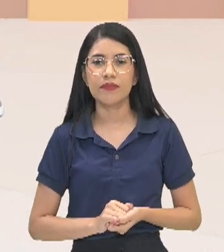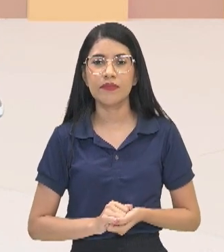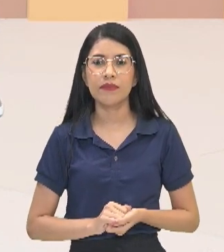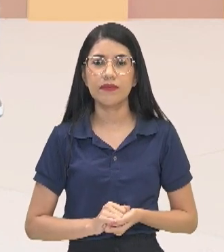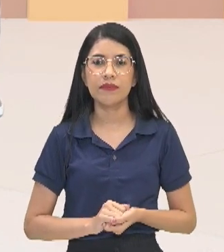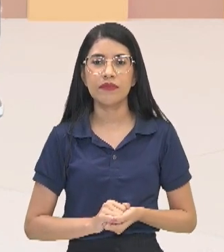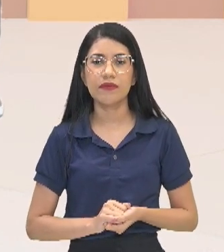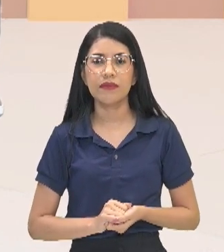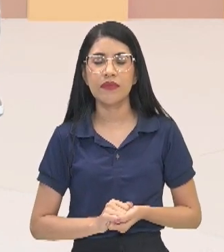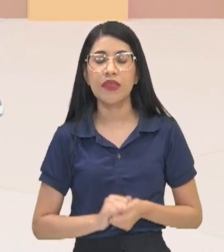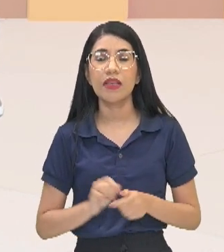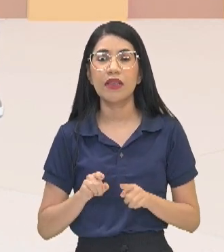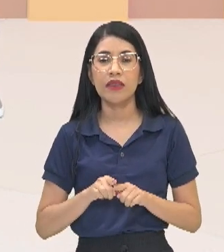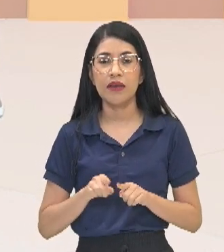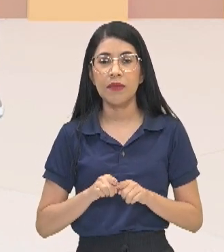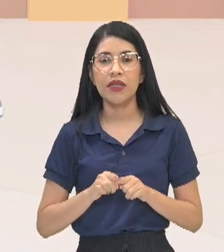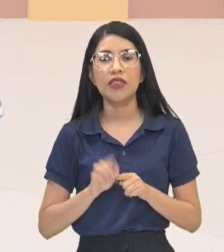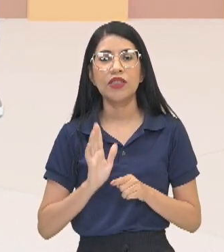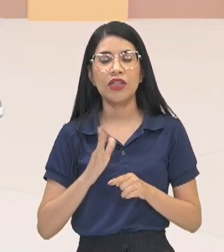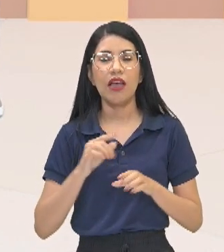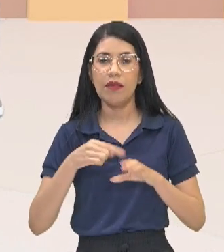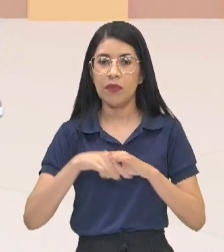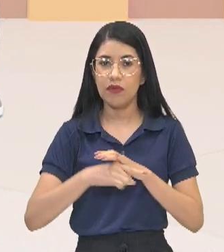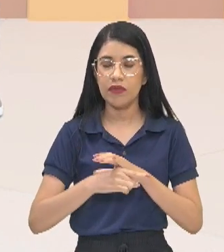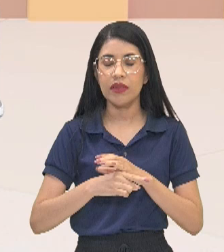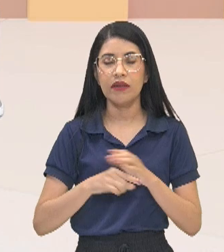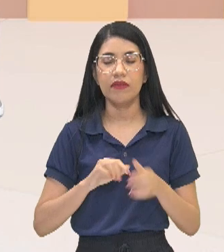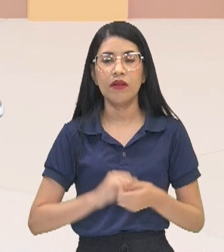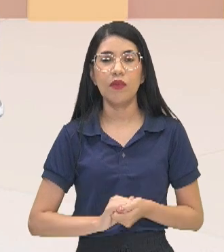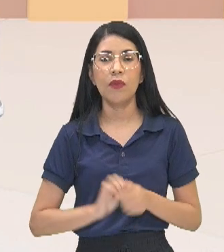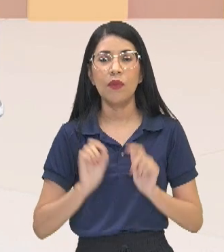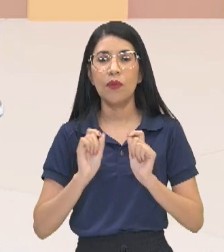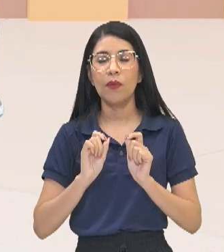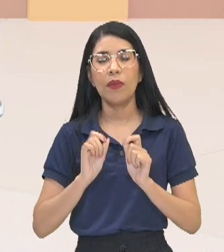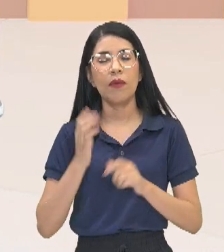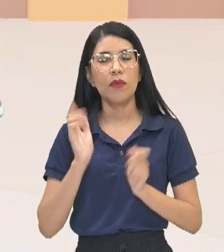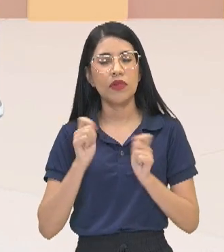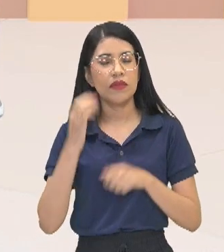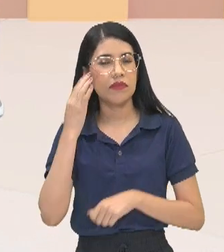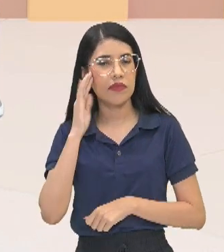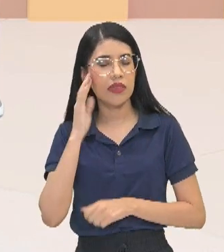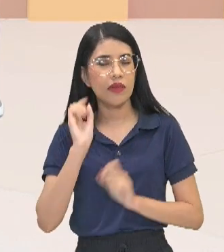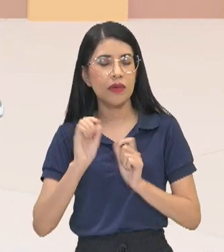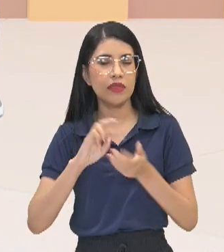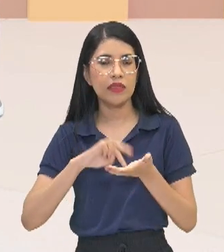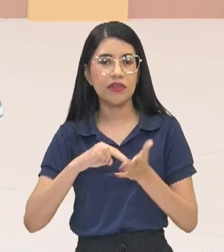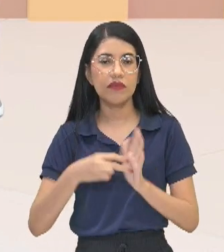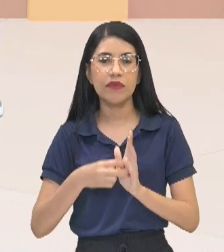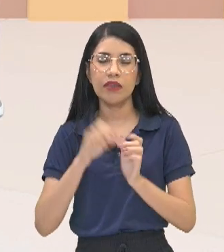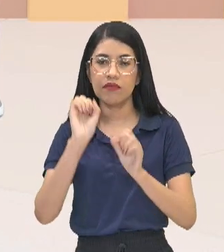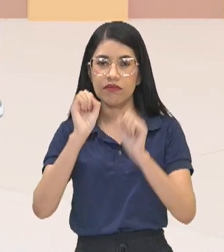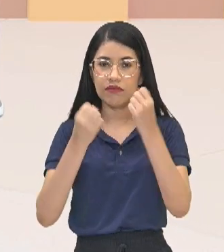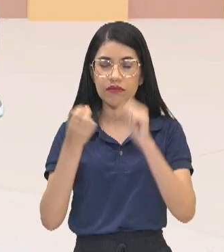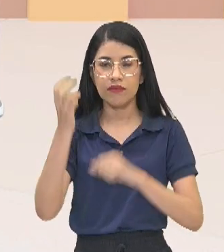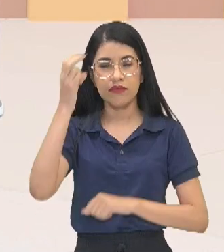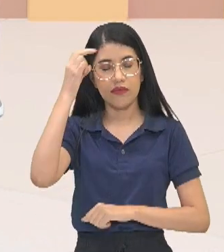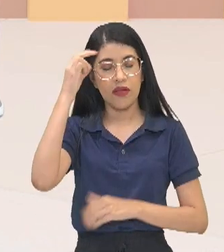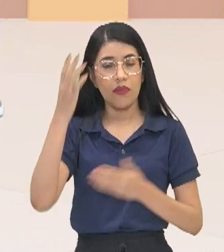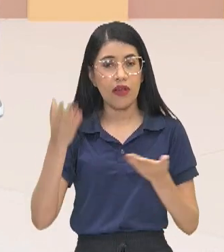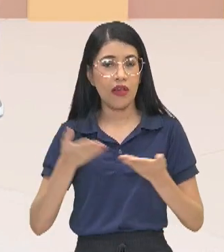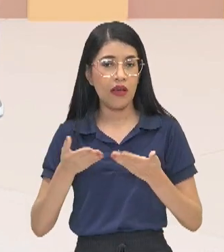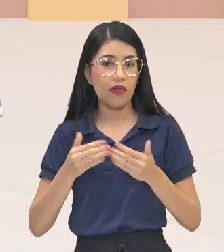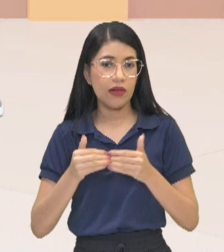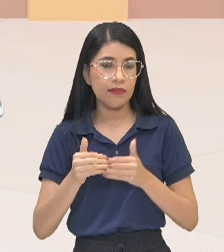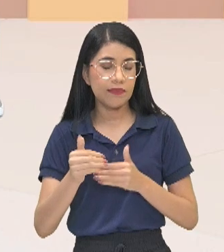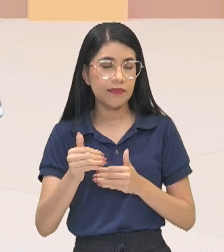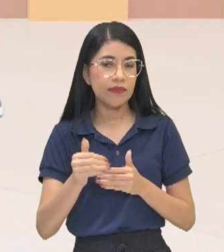Tirei mais uma casca para entender o que é indústria cultural, né? Agora nós estamos mais dentro. Agora vamos ver, nós vimos o